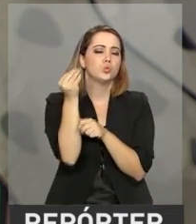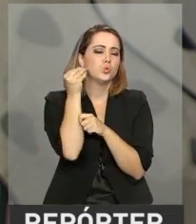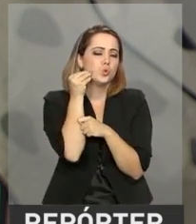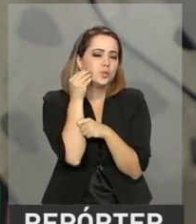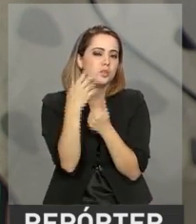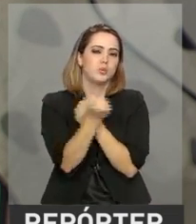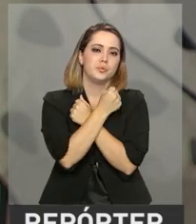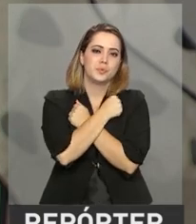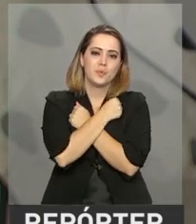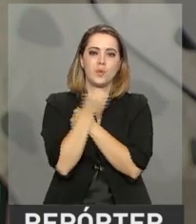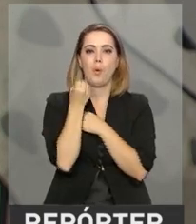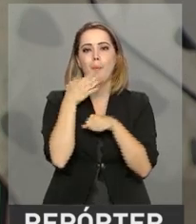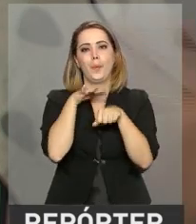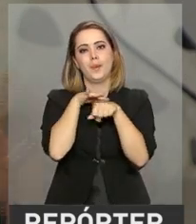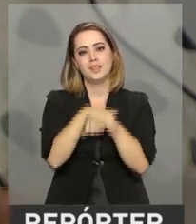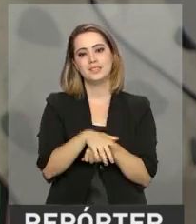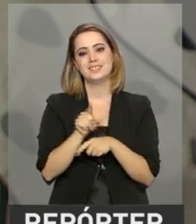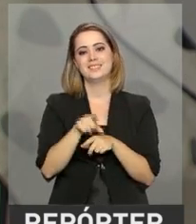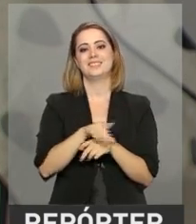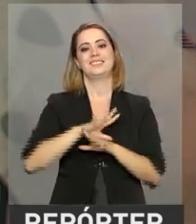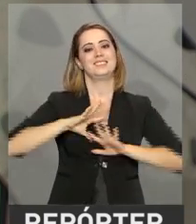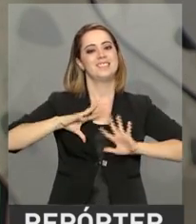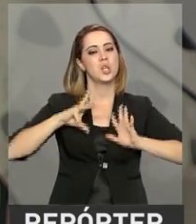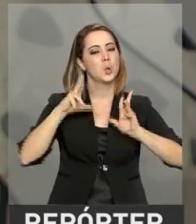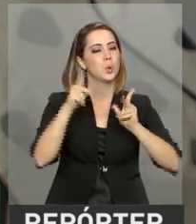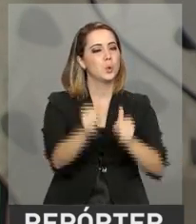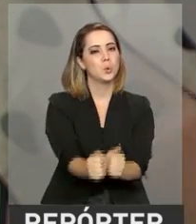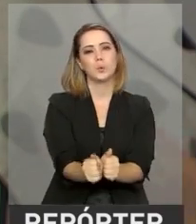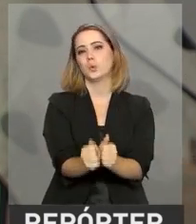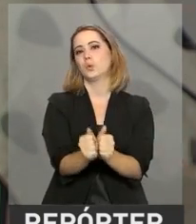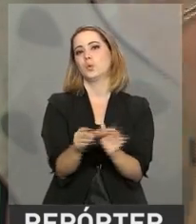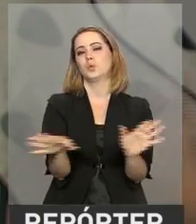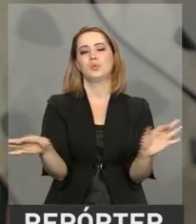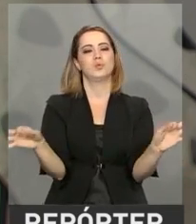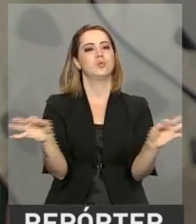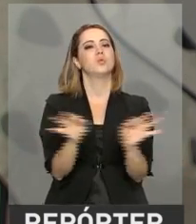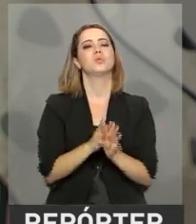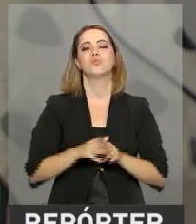noite e aí sim aí tudo fecha tudo vale a pena né